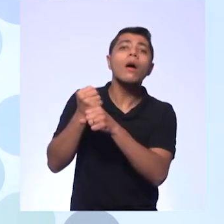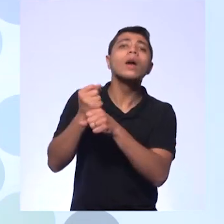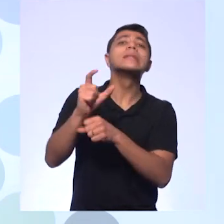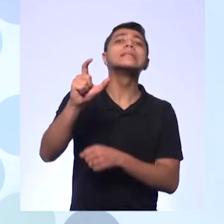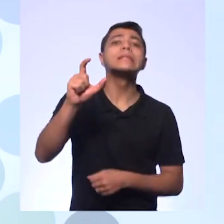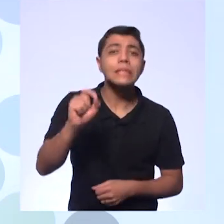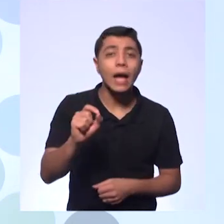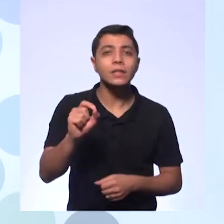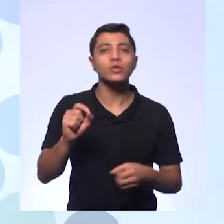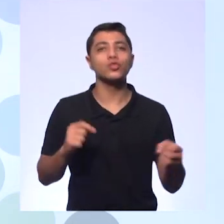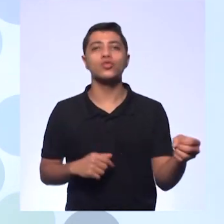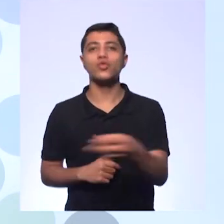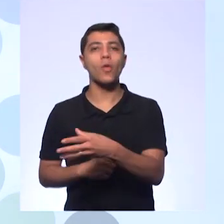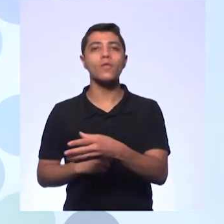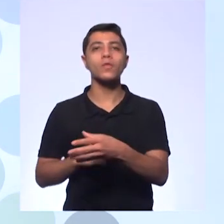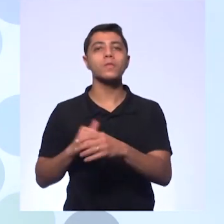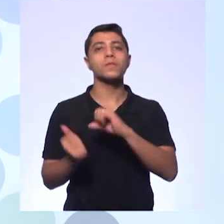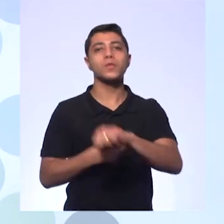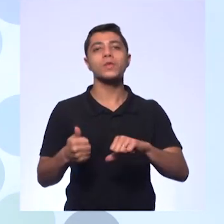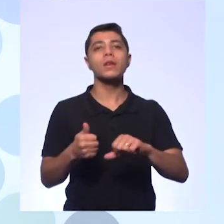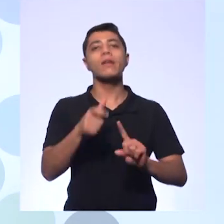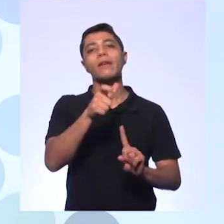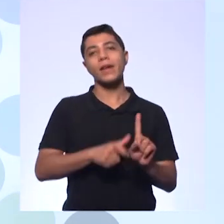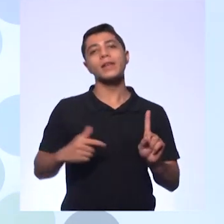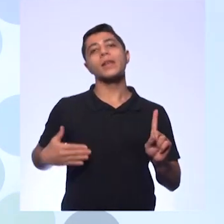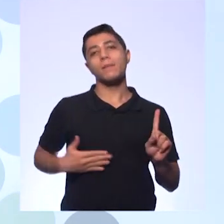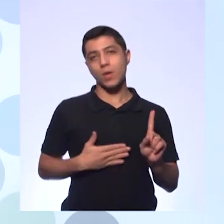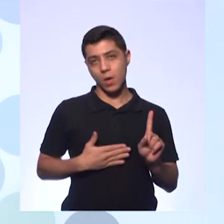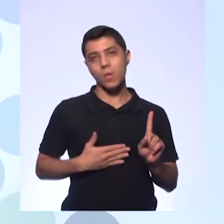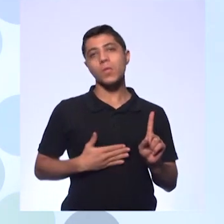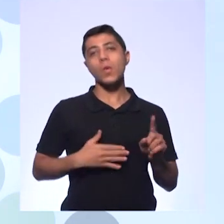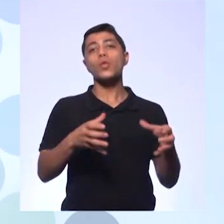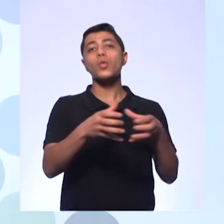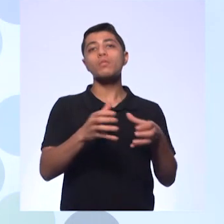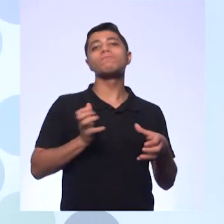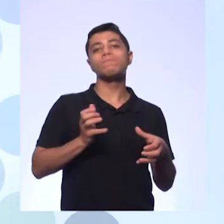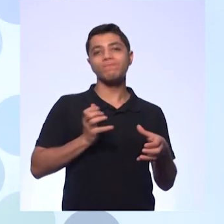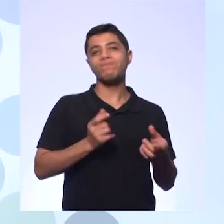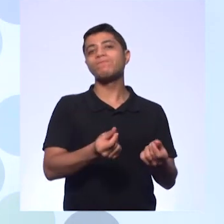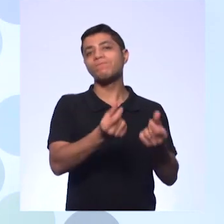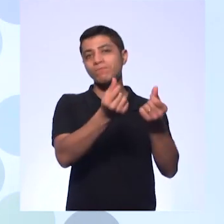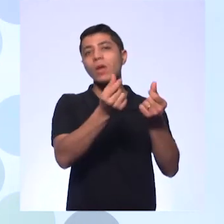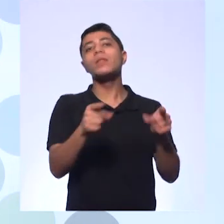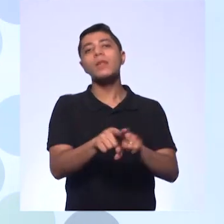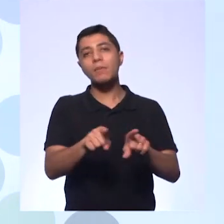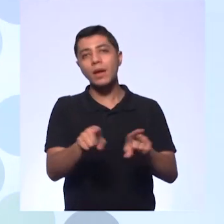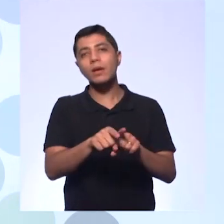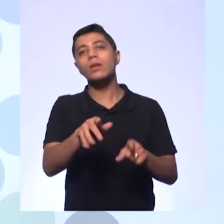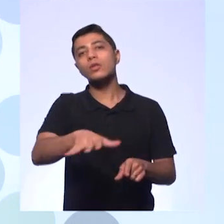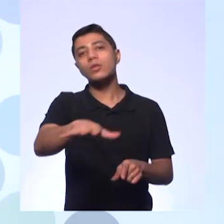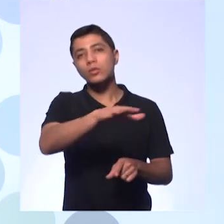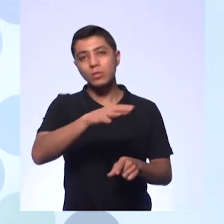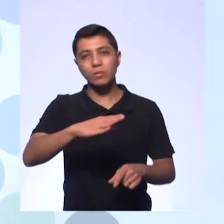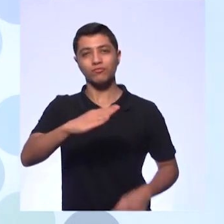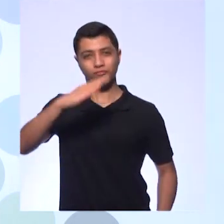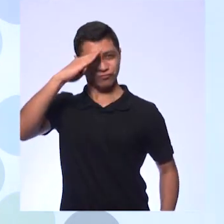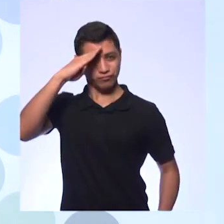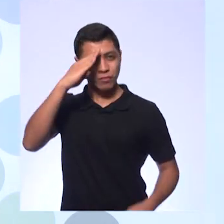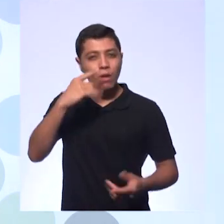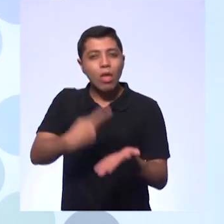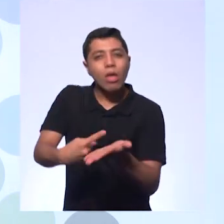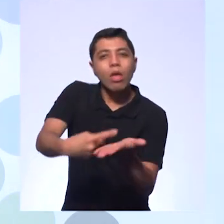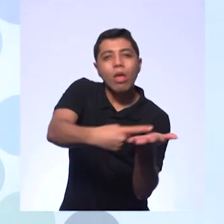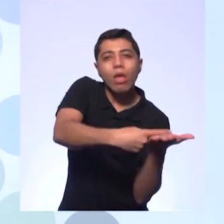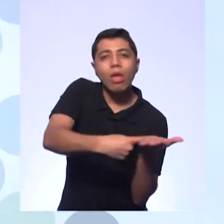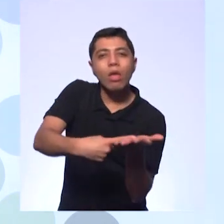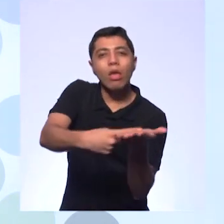da burguesia e aos militares também, né, executa esse golpe que o leva ao poder.